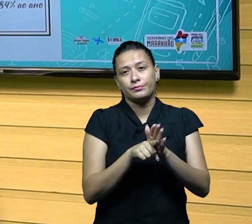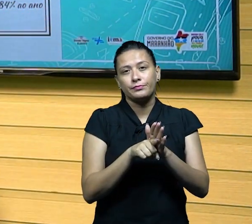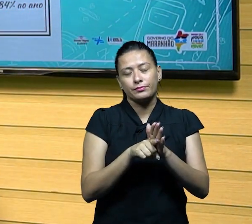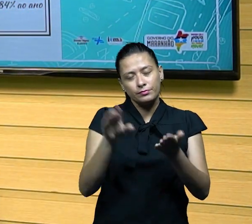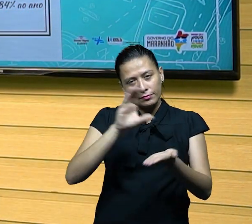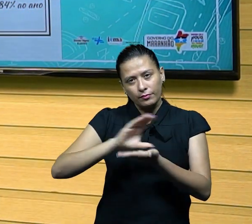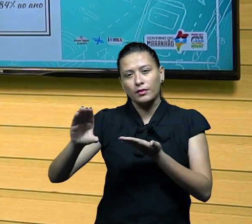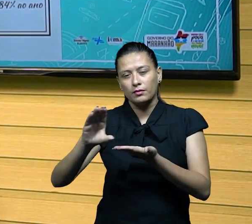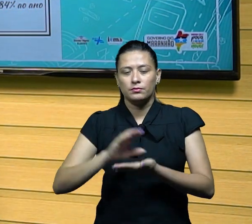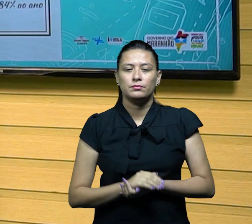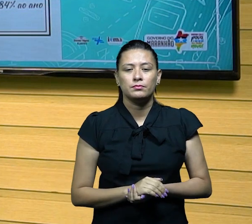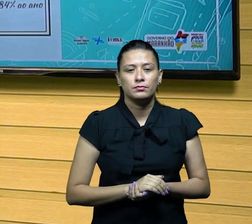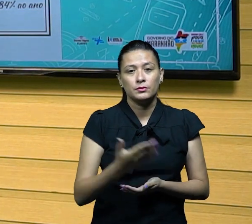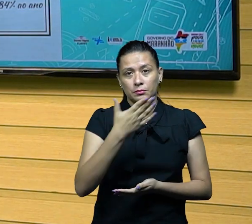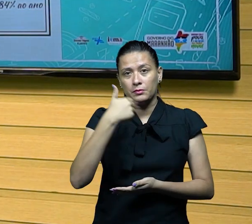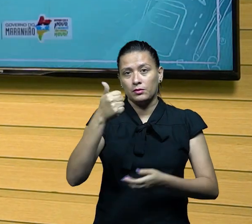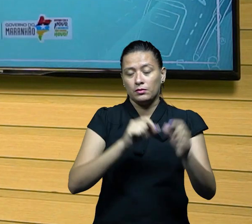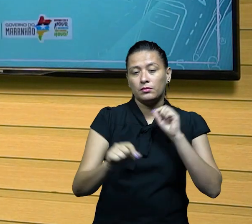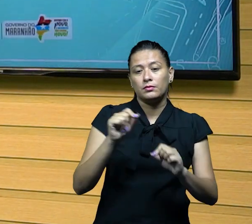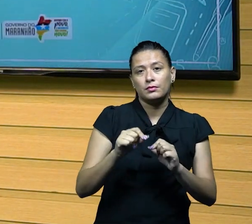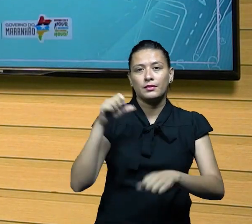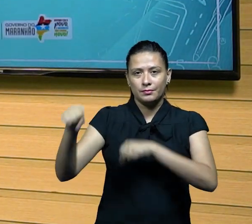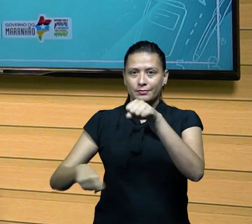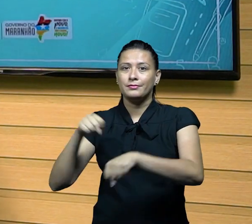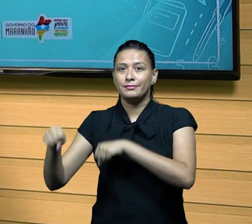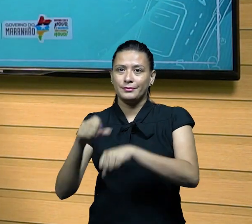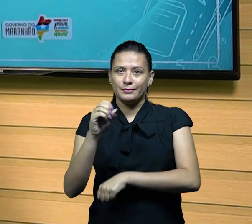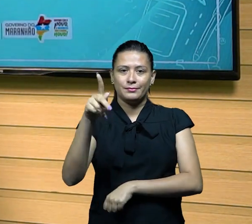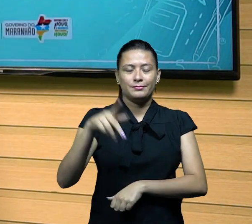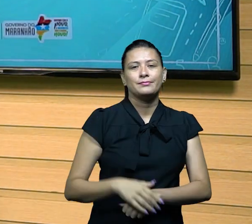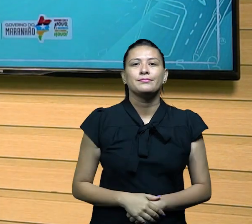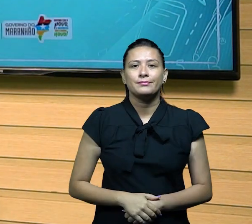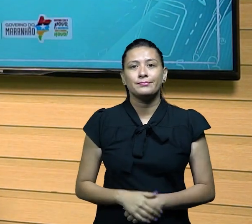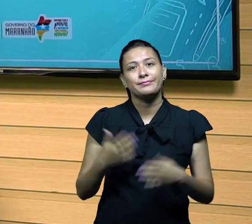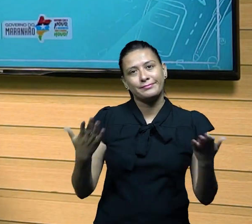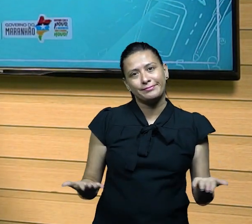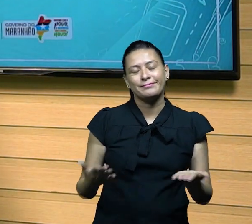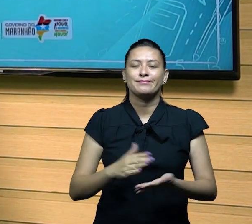investimento seria a bicicleta, ok? Então, pessoal, essa foi nossa aula de